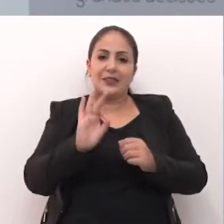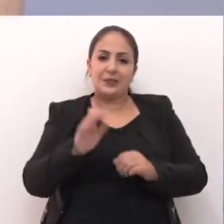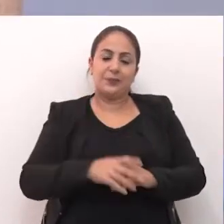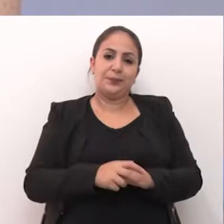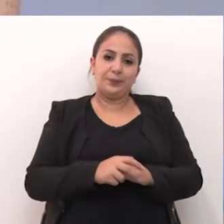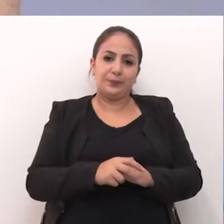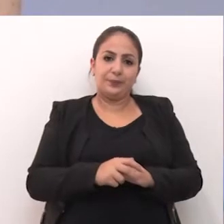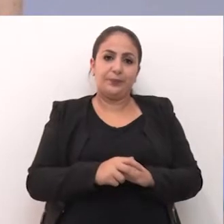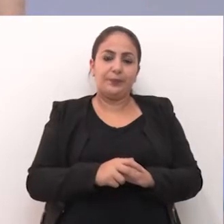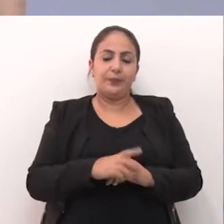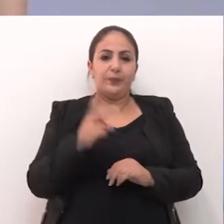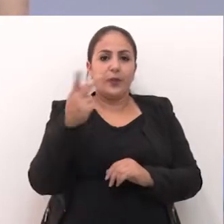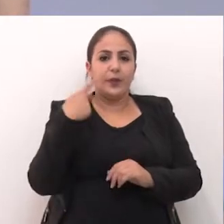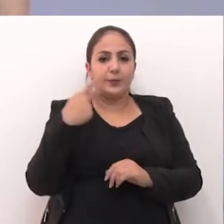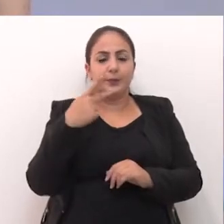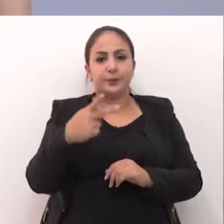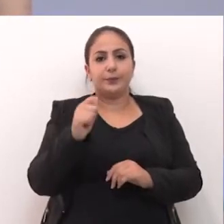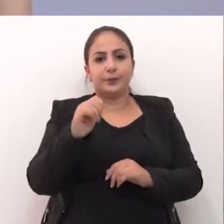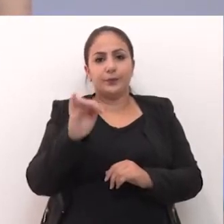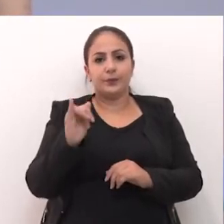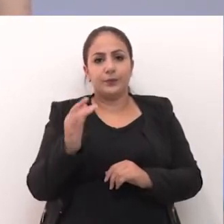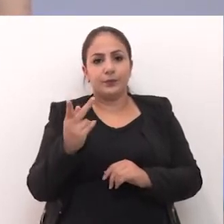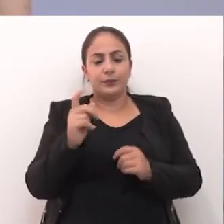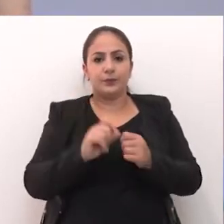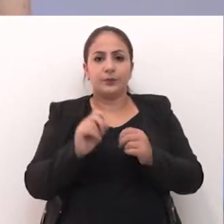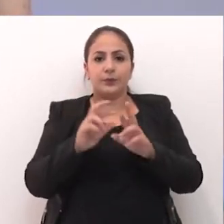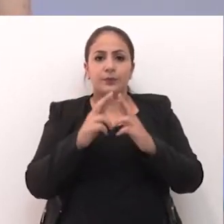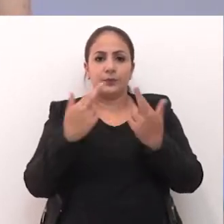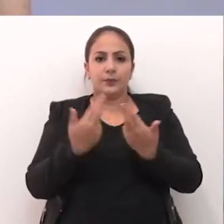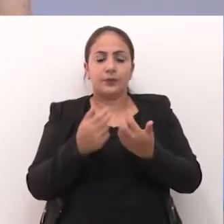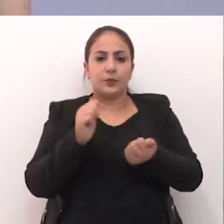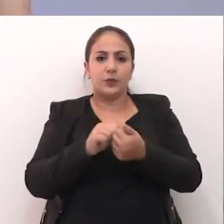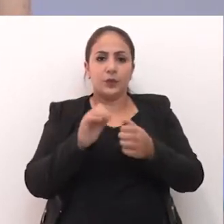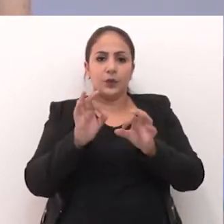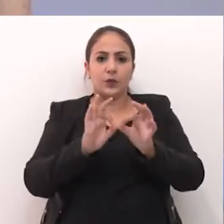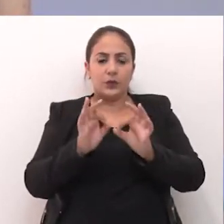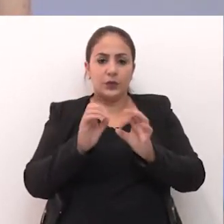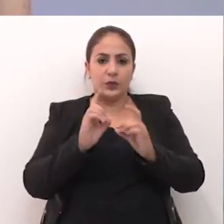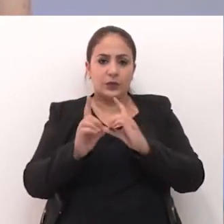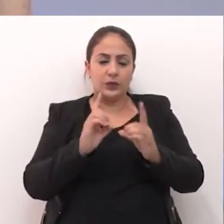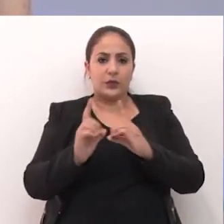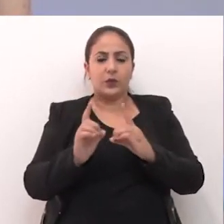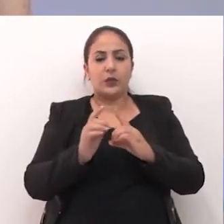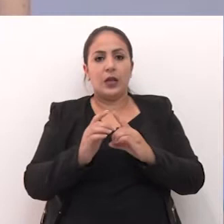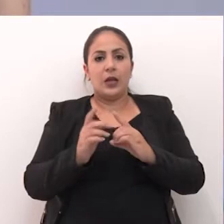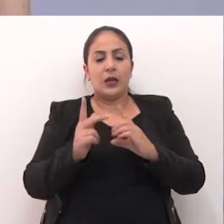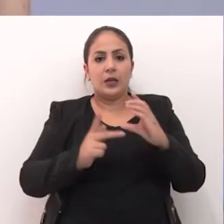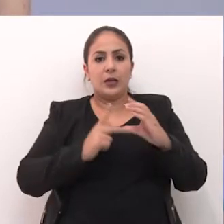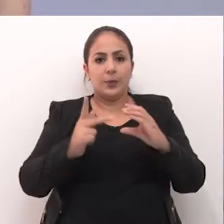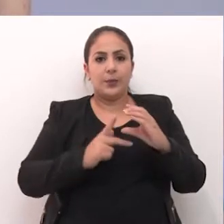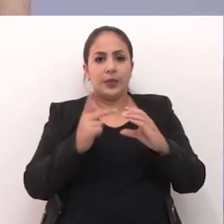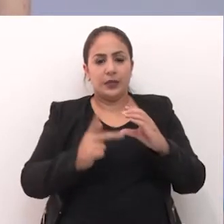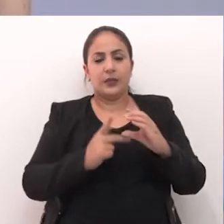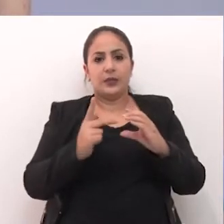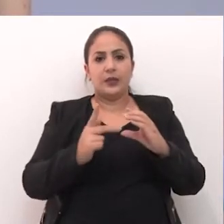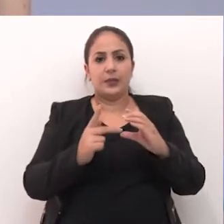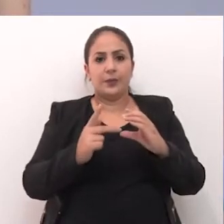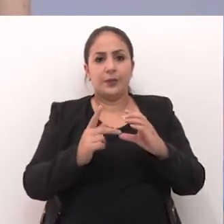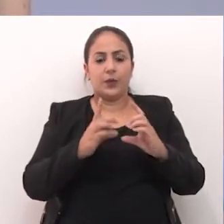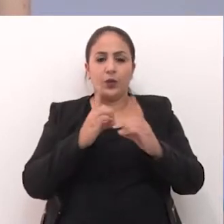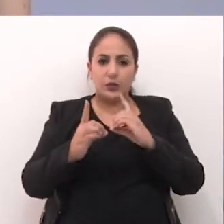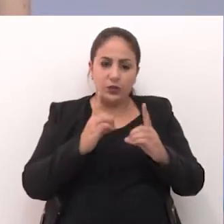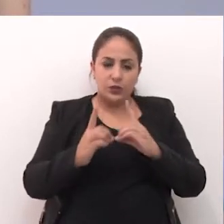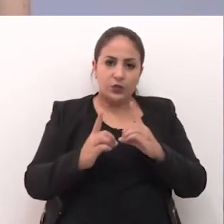nada. E o vereador Patrick Cavalcante esteve reunido com a direção da Câmara de Dirigentes Lojistas para tratar